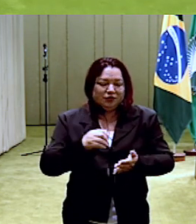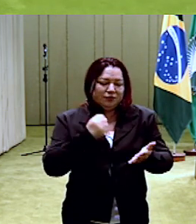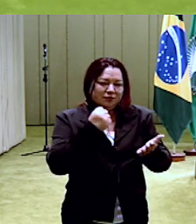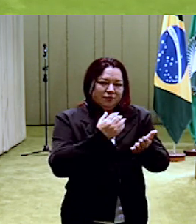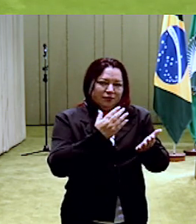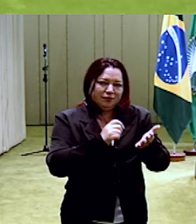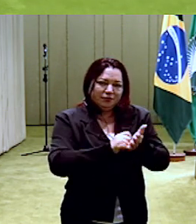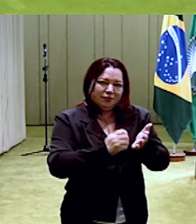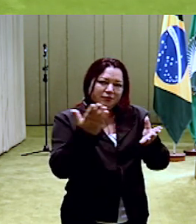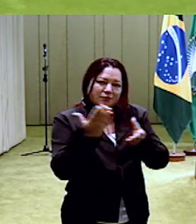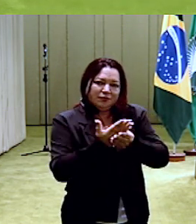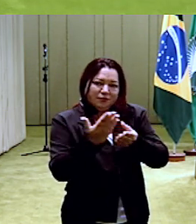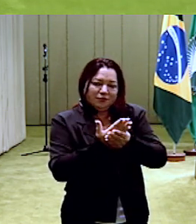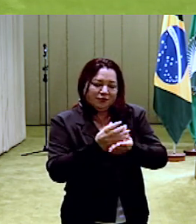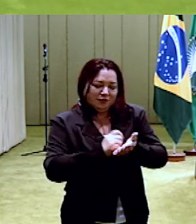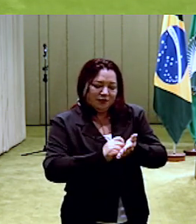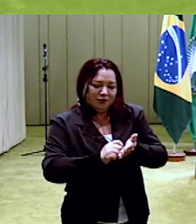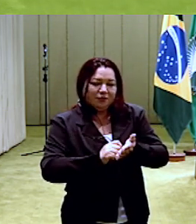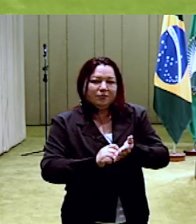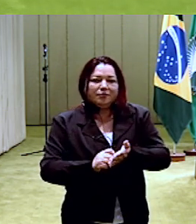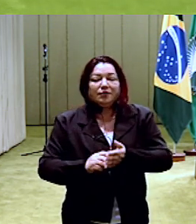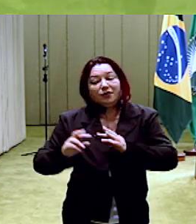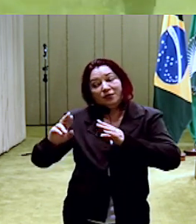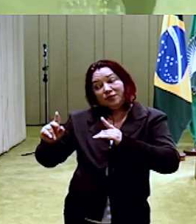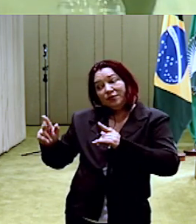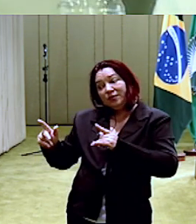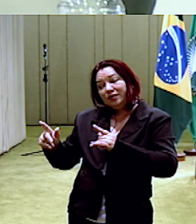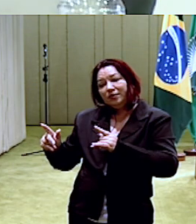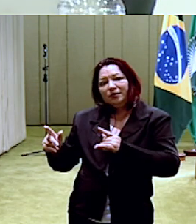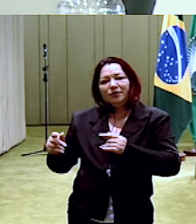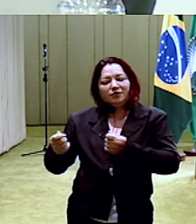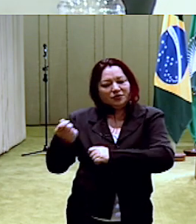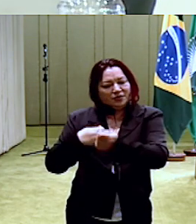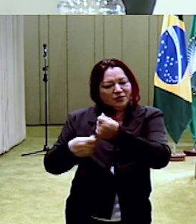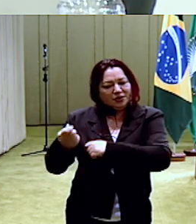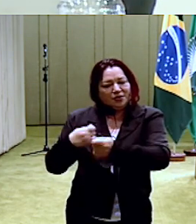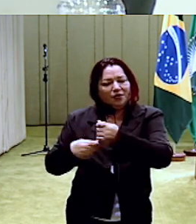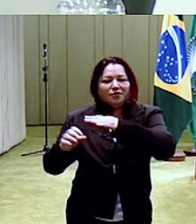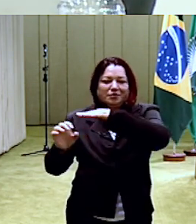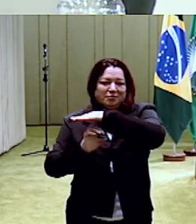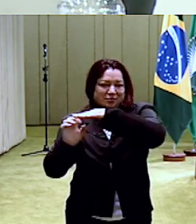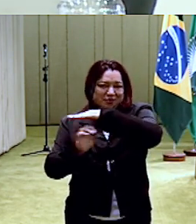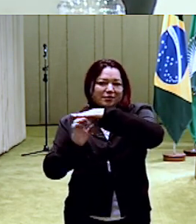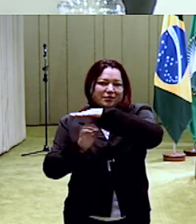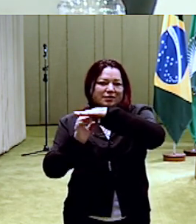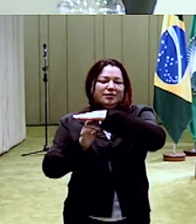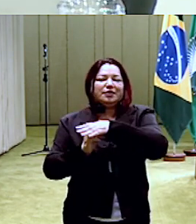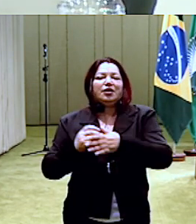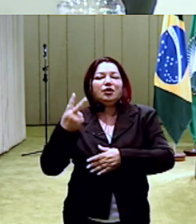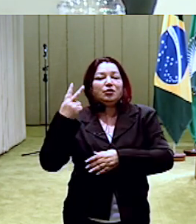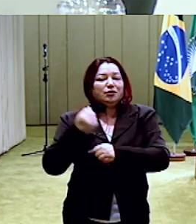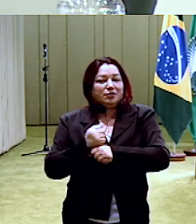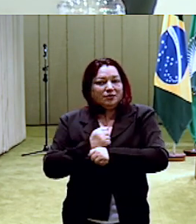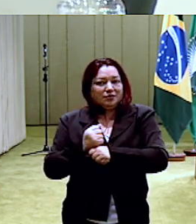anos 90, o Itamaraty chegou a criar um novo tipo de vistos de negócios, para empresários, que ia até